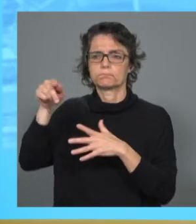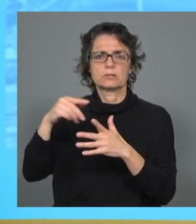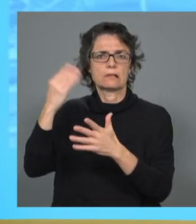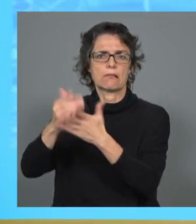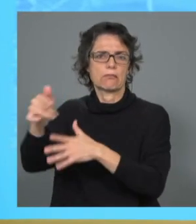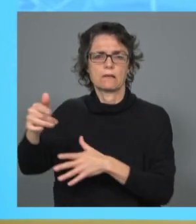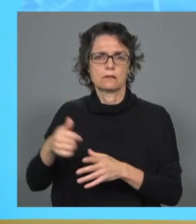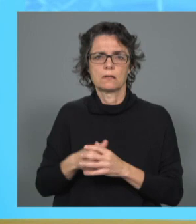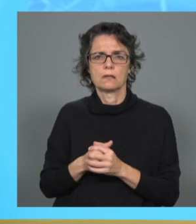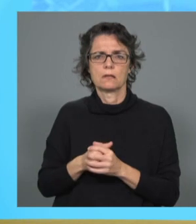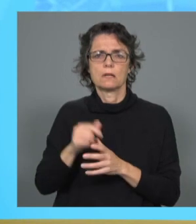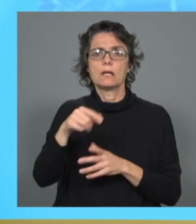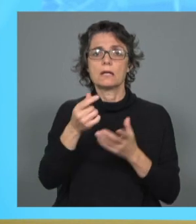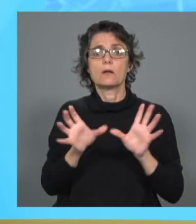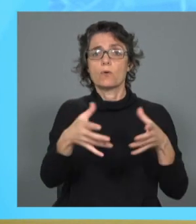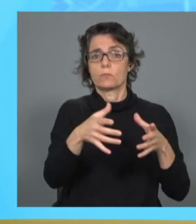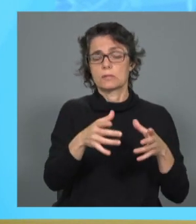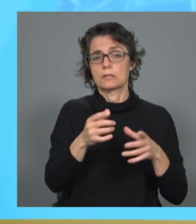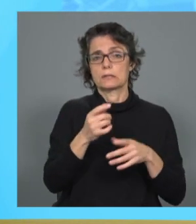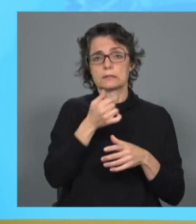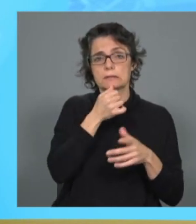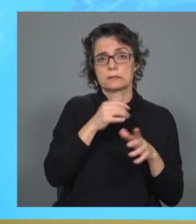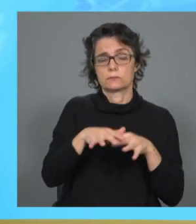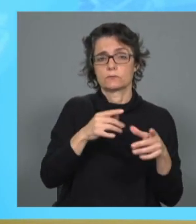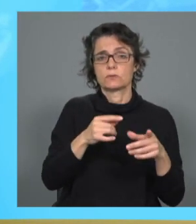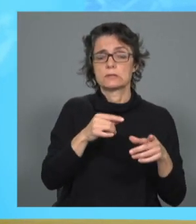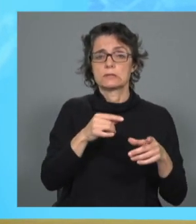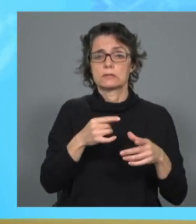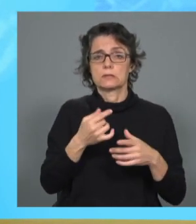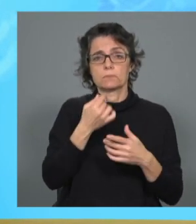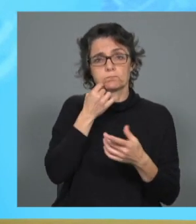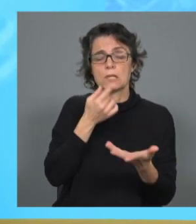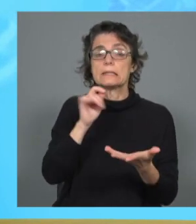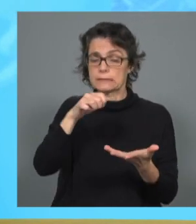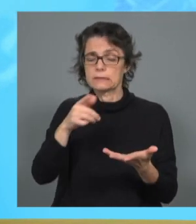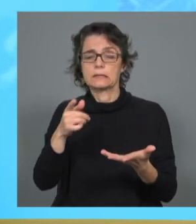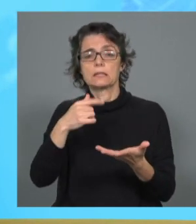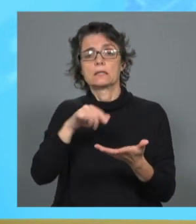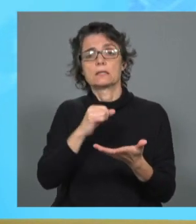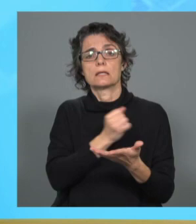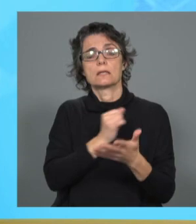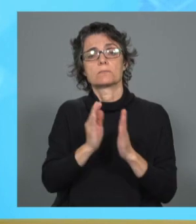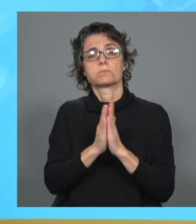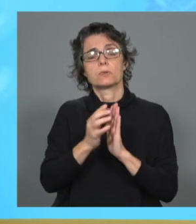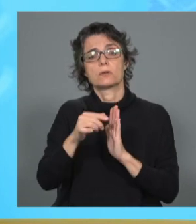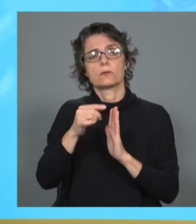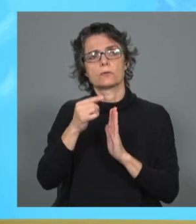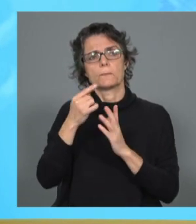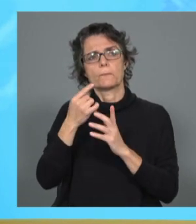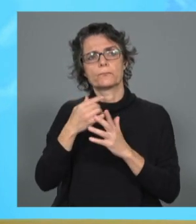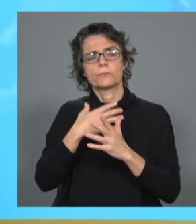Sim, a paróquia do Campo Grande tem muito esta nota da intervenção na sociedade,